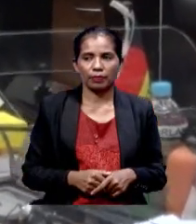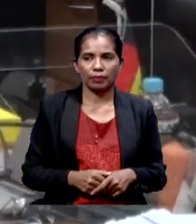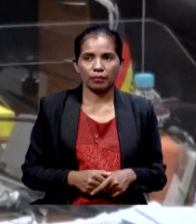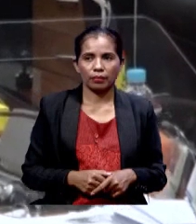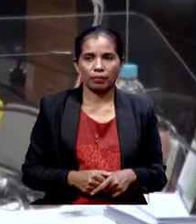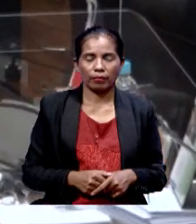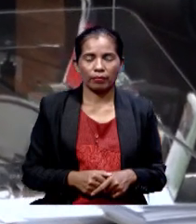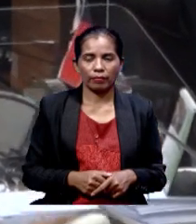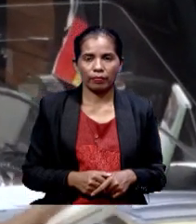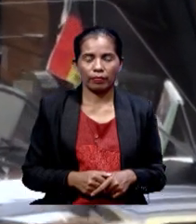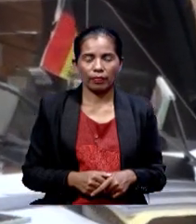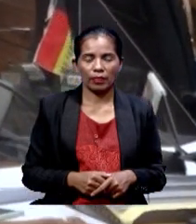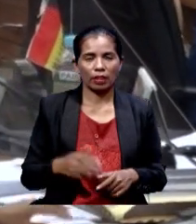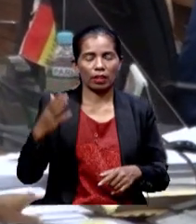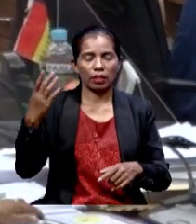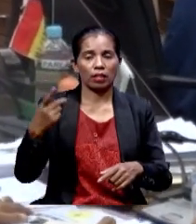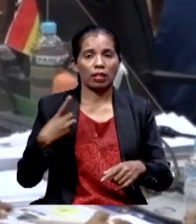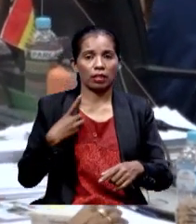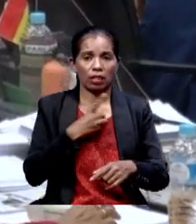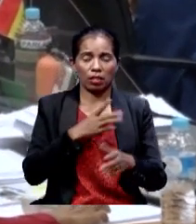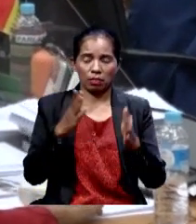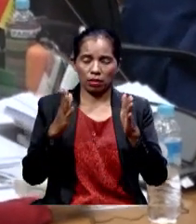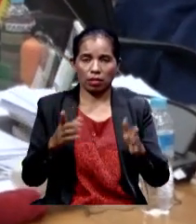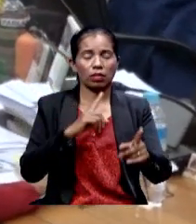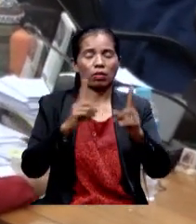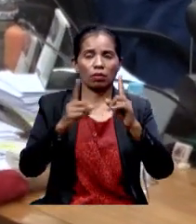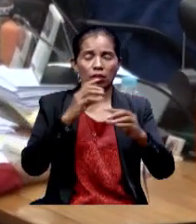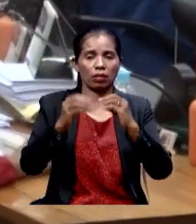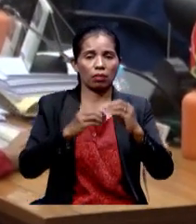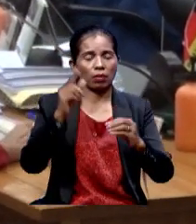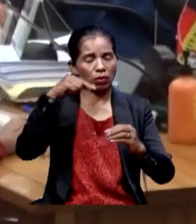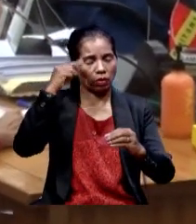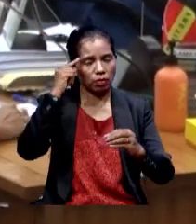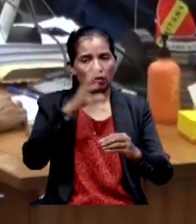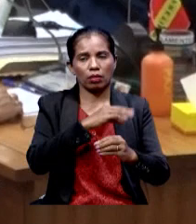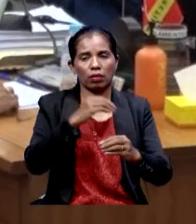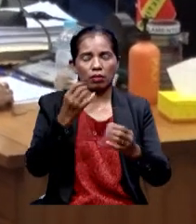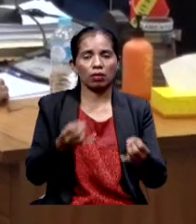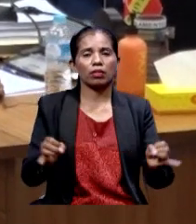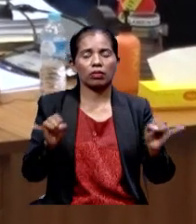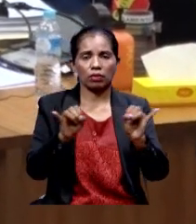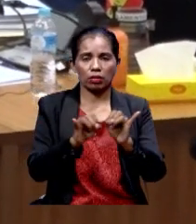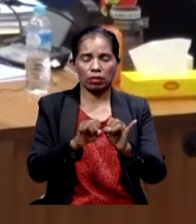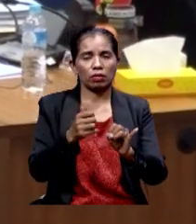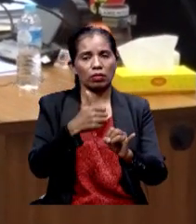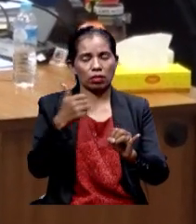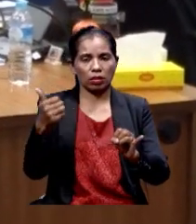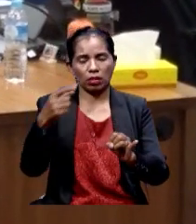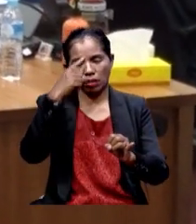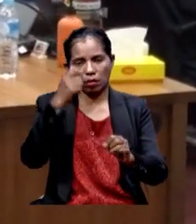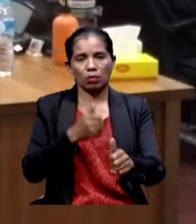Durante a intervenção e a plenária, deputado Sira continua a questionar o governo, liu instituições relevantes, também